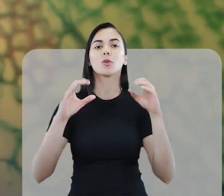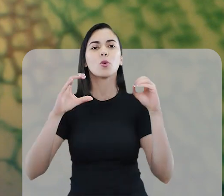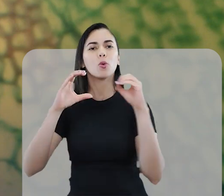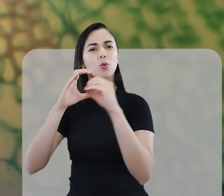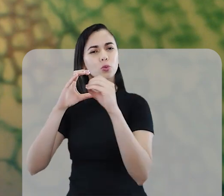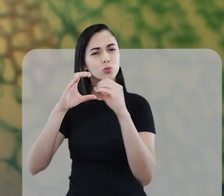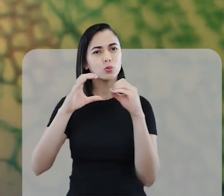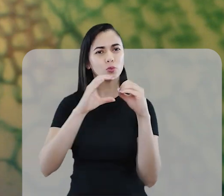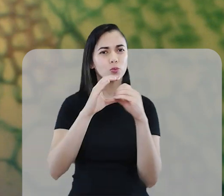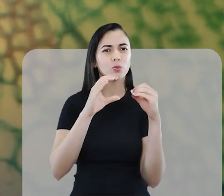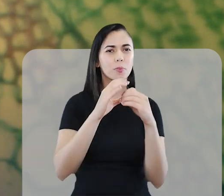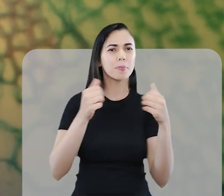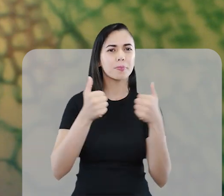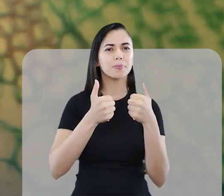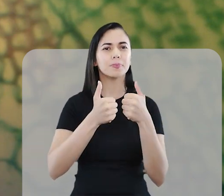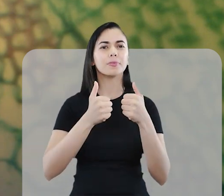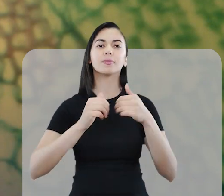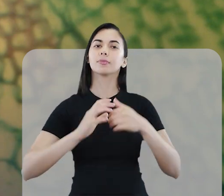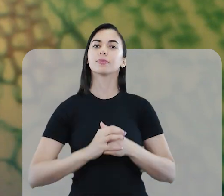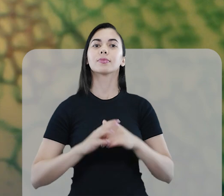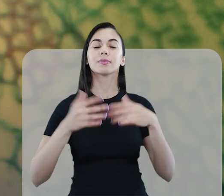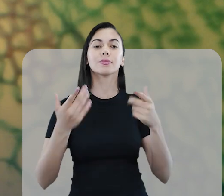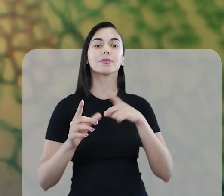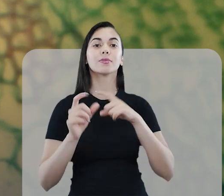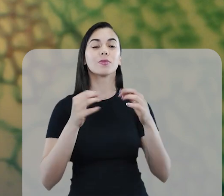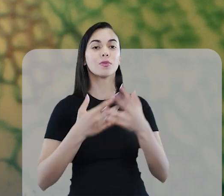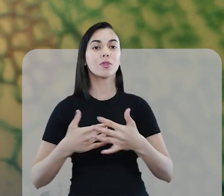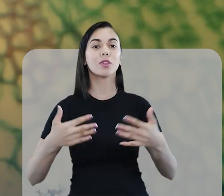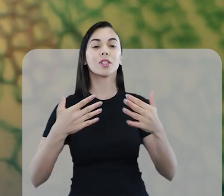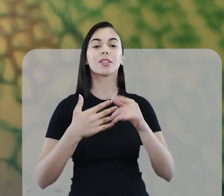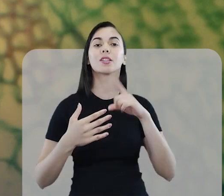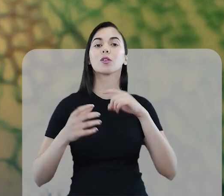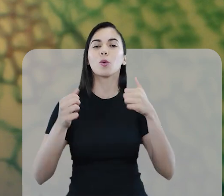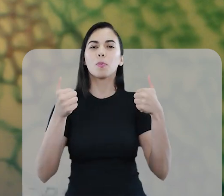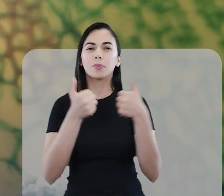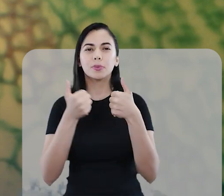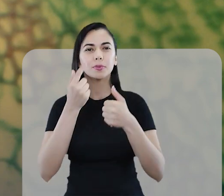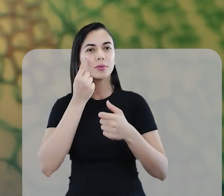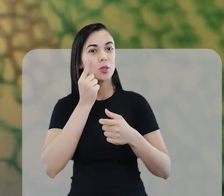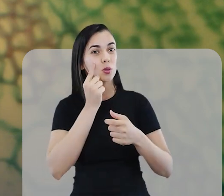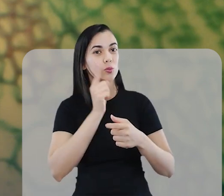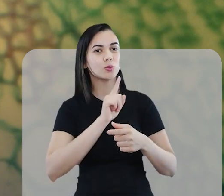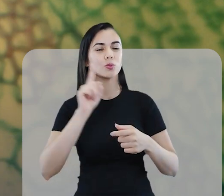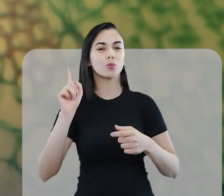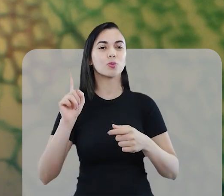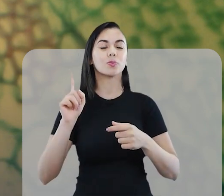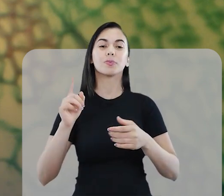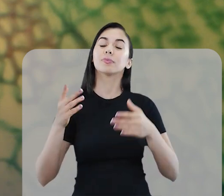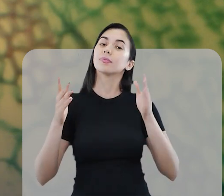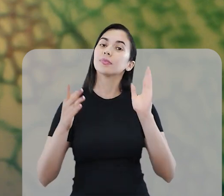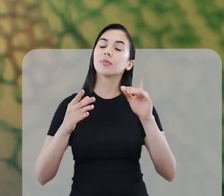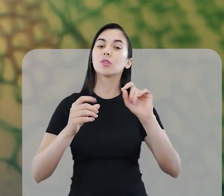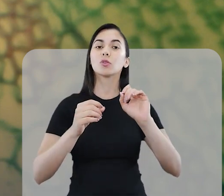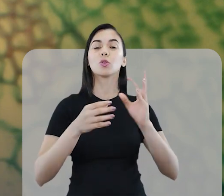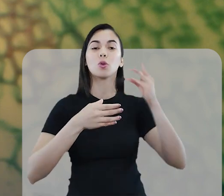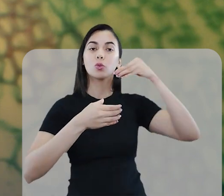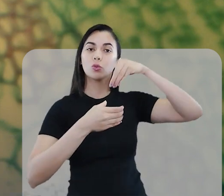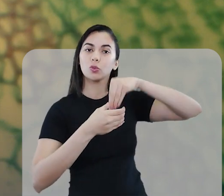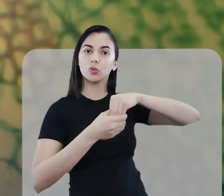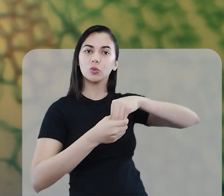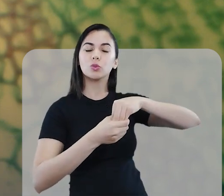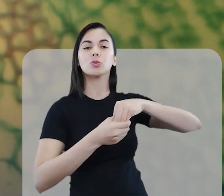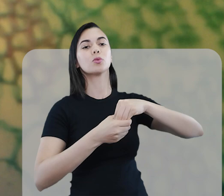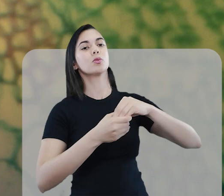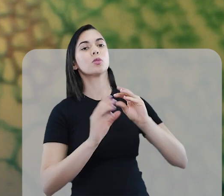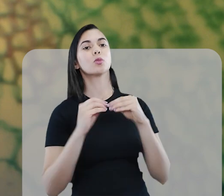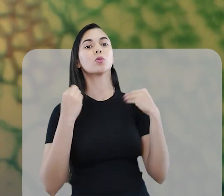Perceba que no tecido de revestimento elas estão mais próximas uma da outra, funciona como uma barreira de proteção. E já na parte interna ali de